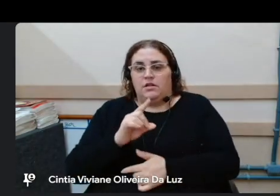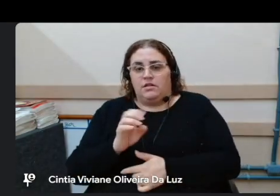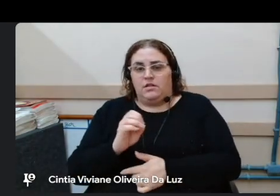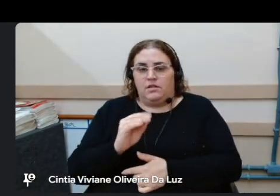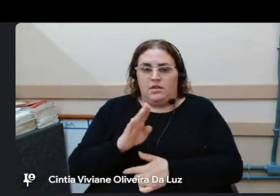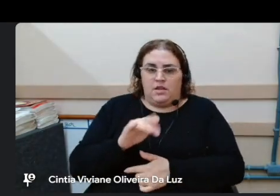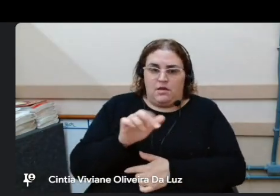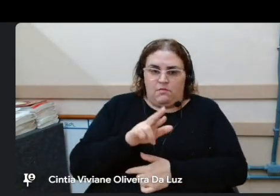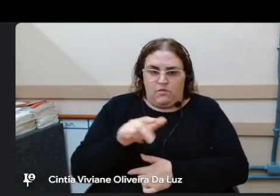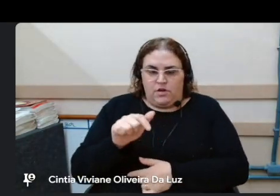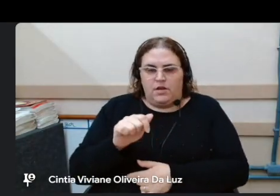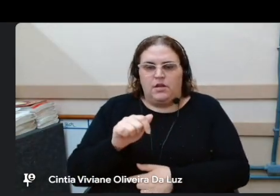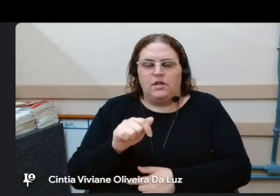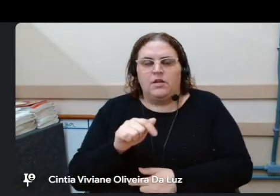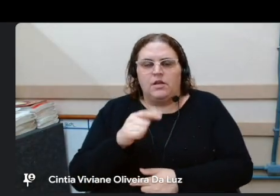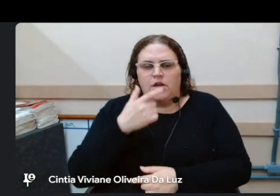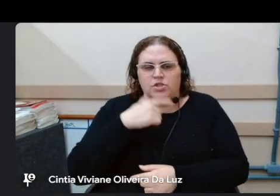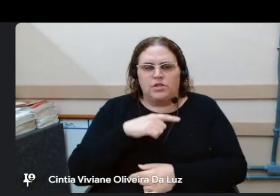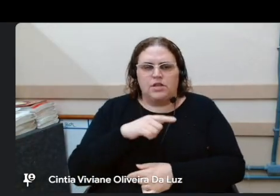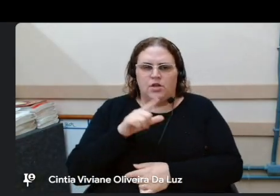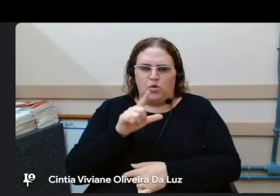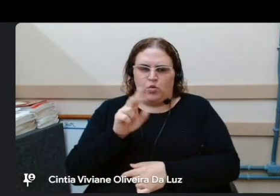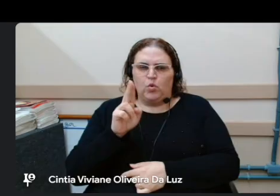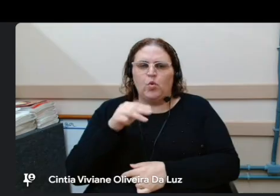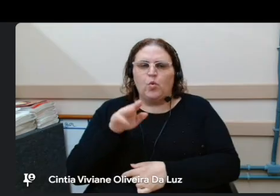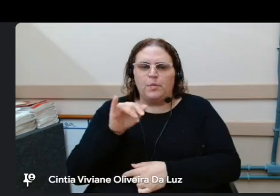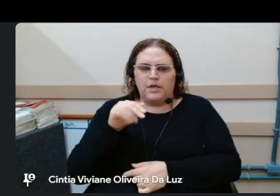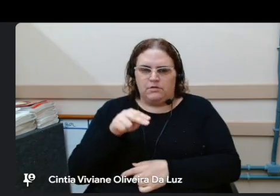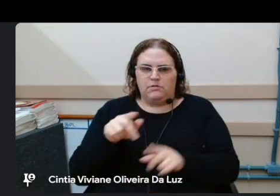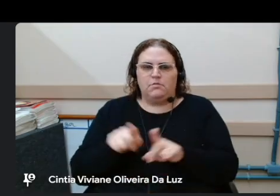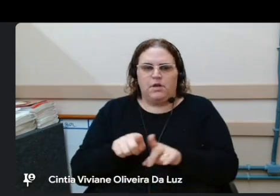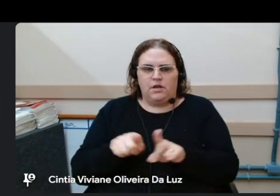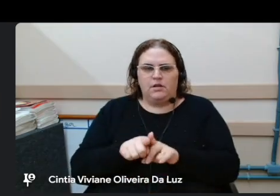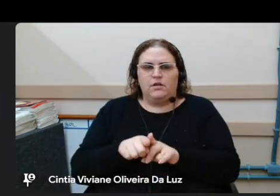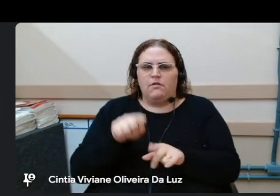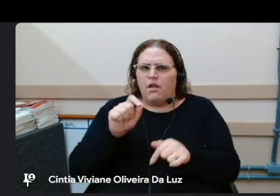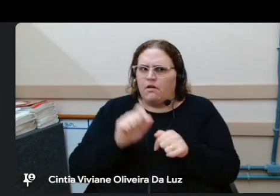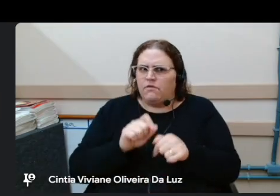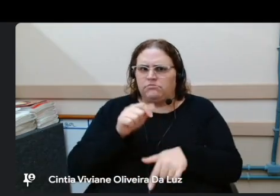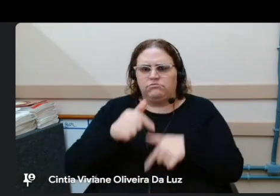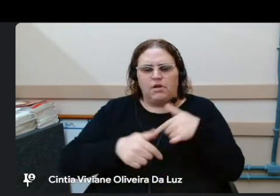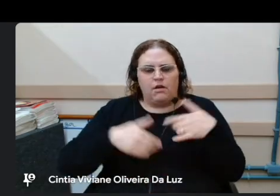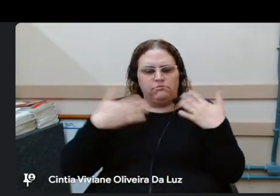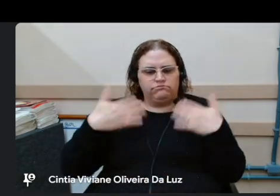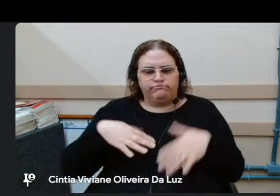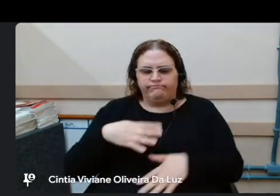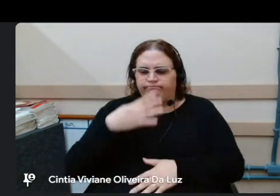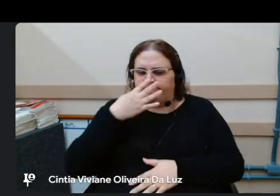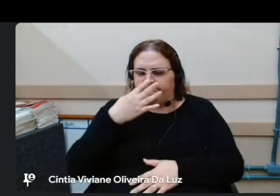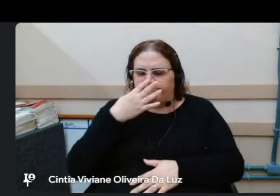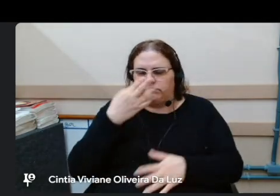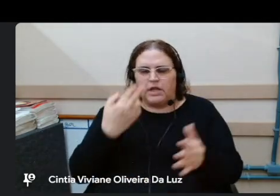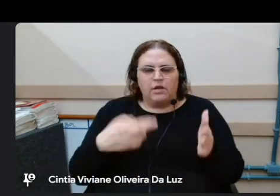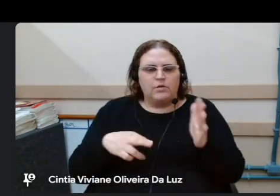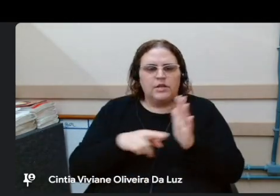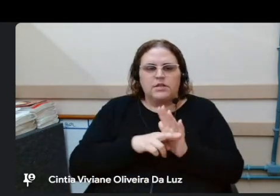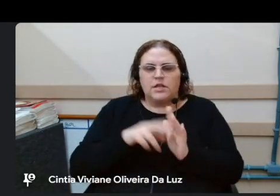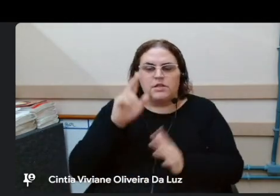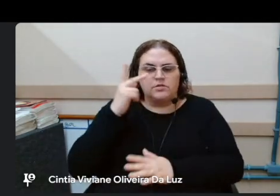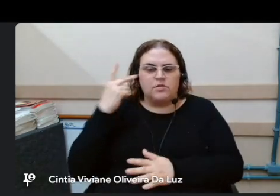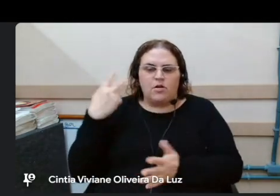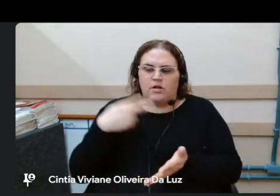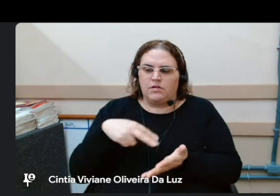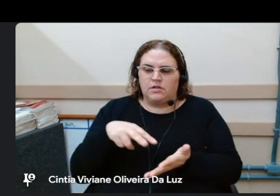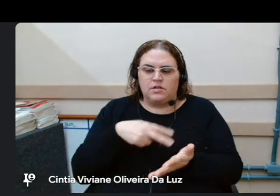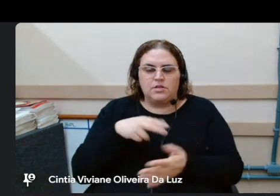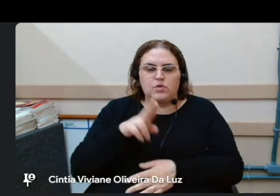trabalho da Débora alemana acho que tá no no no lume inclusive e é isso ela faz um trabalho incrível de recuperação